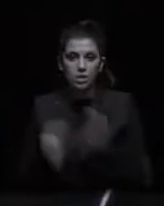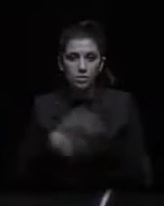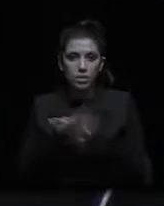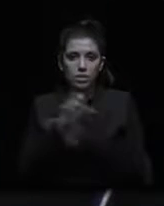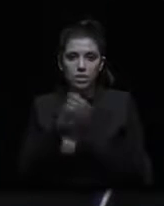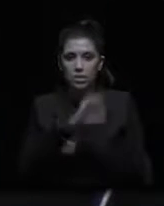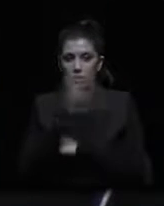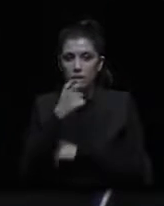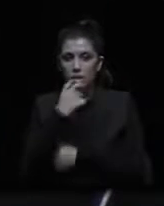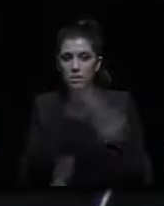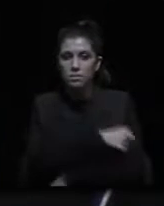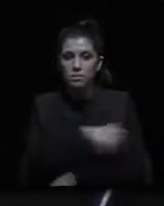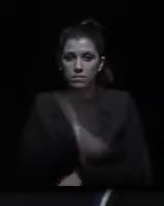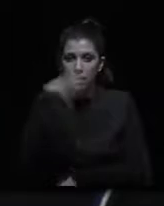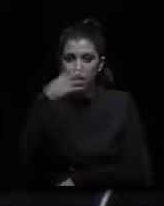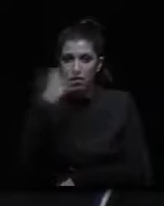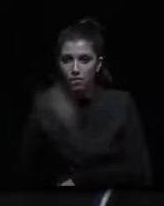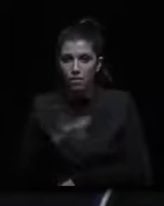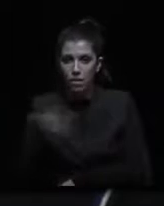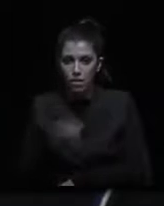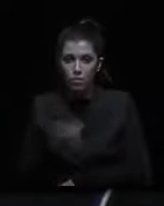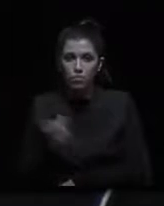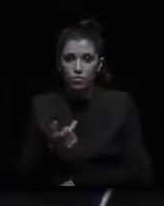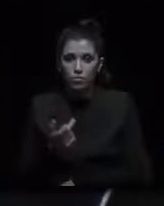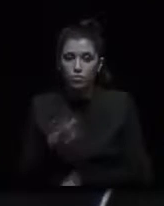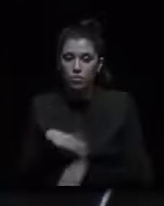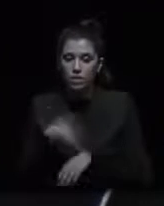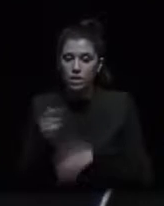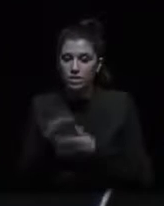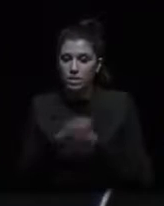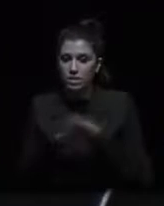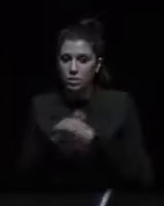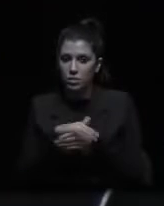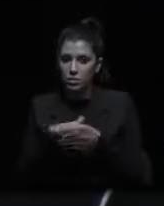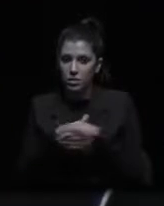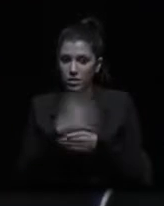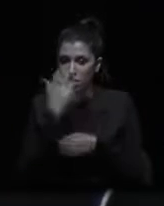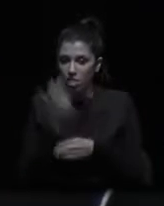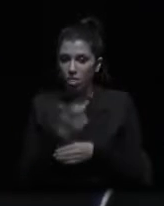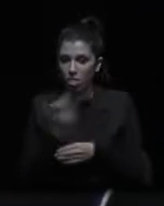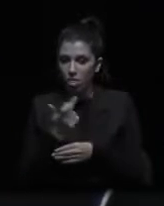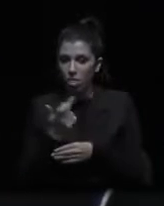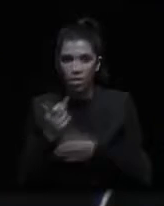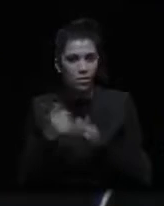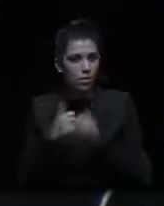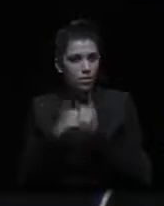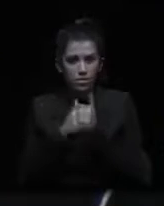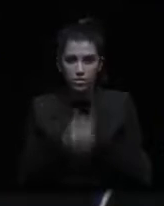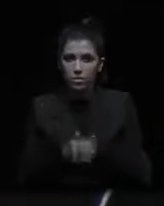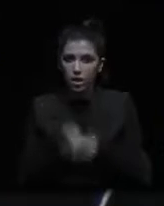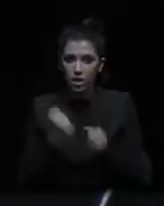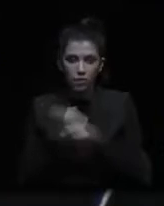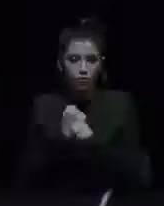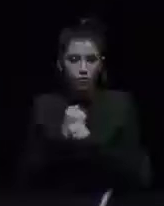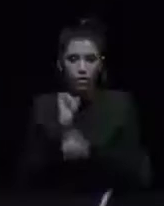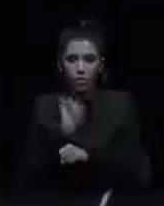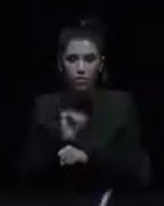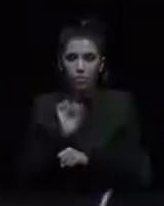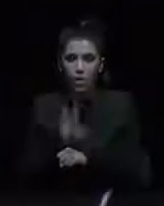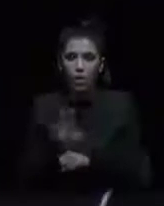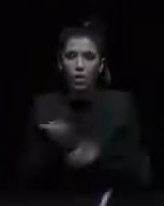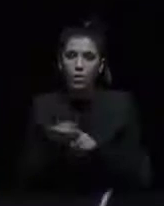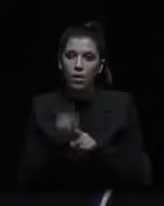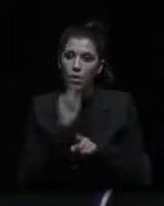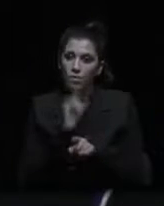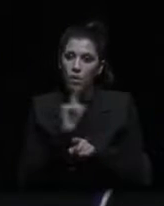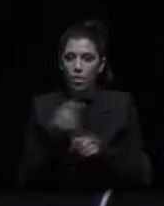para os casos de prédios urbanos degradados que, face ao seu estado de conservação, não cumpram satisfatoriamente a sua função ou façam perigar